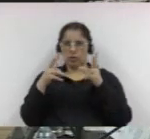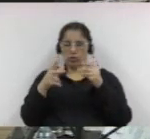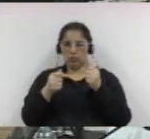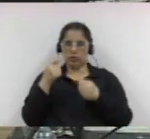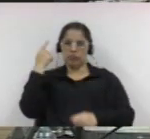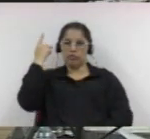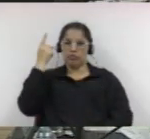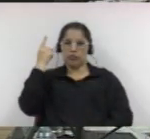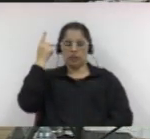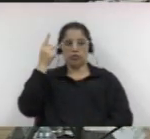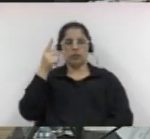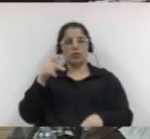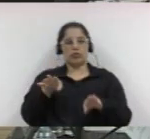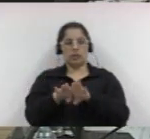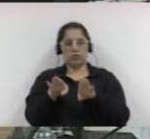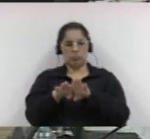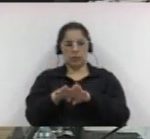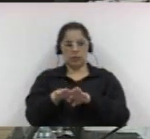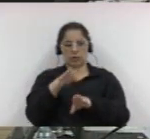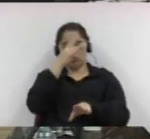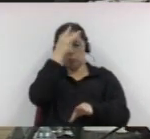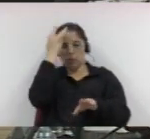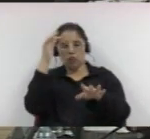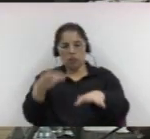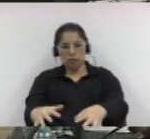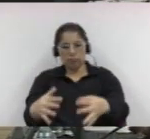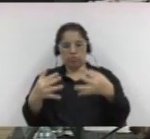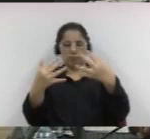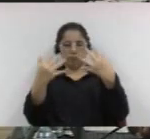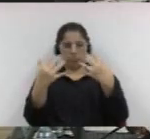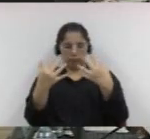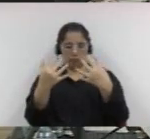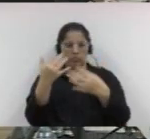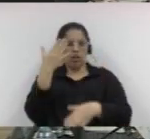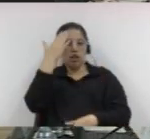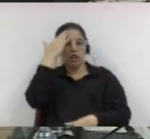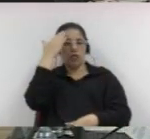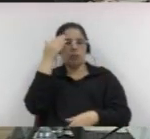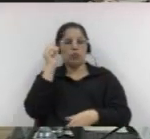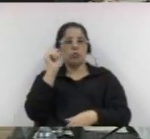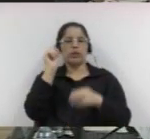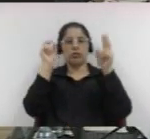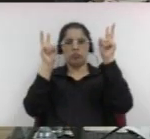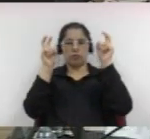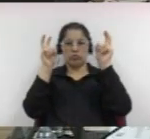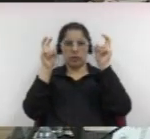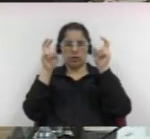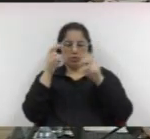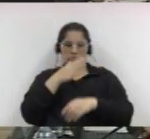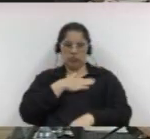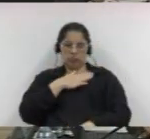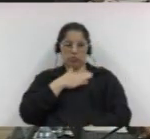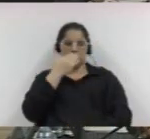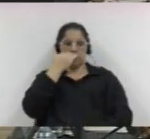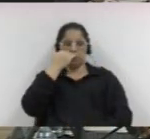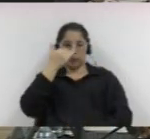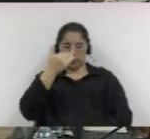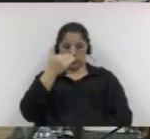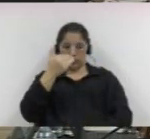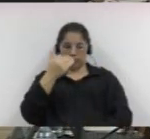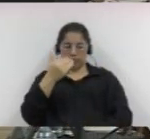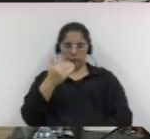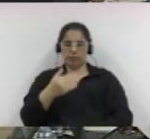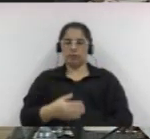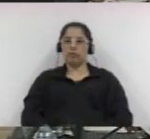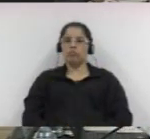presente. Só para que o público saiba qual o teor do requerimento que eu estou fazendo, inclusive nós temos